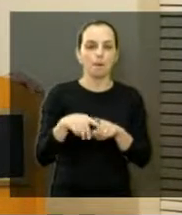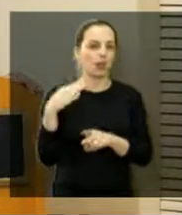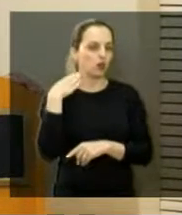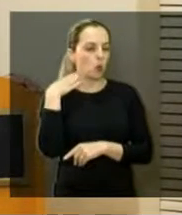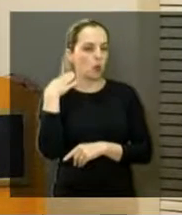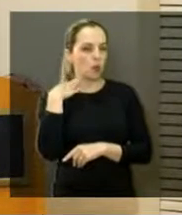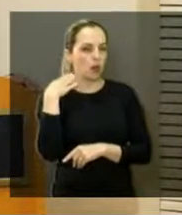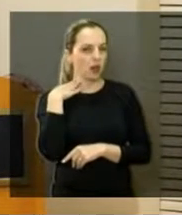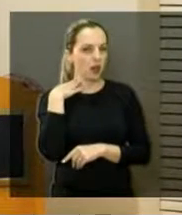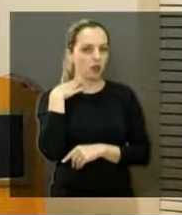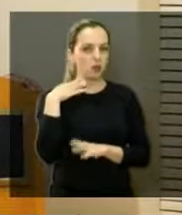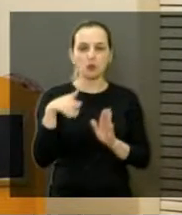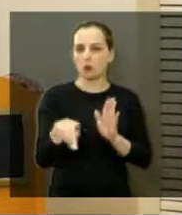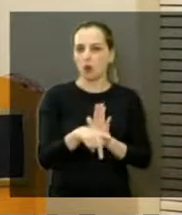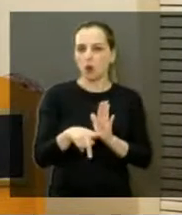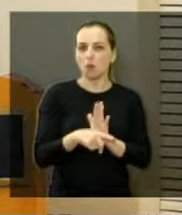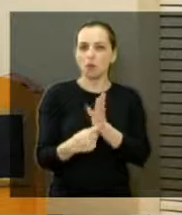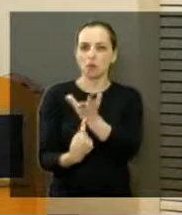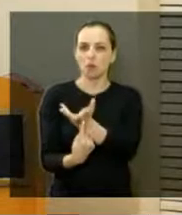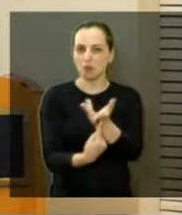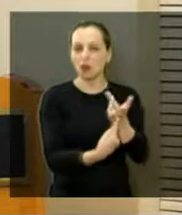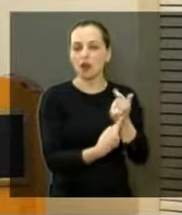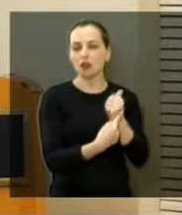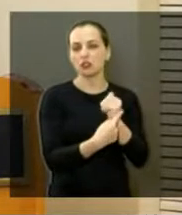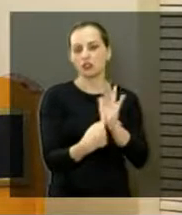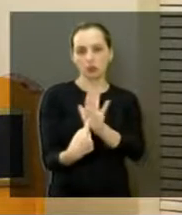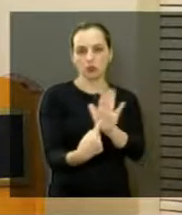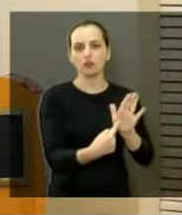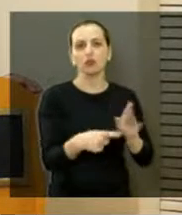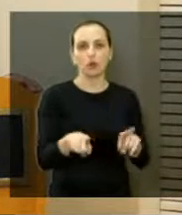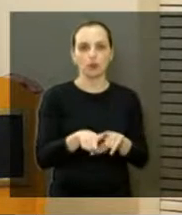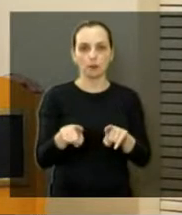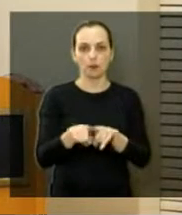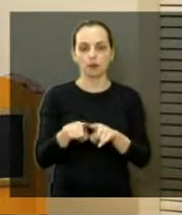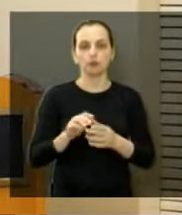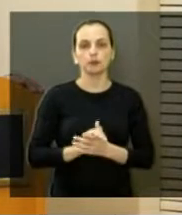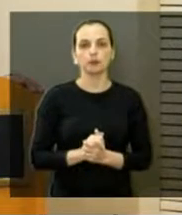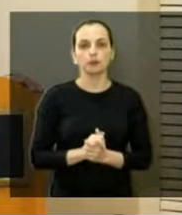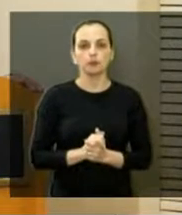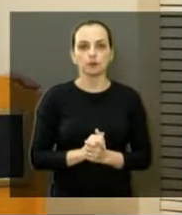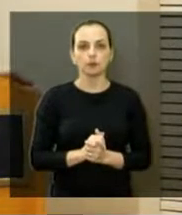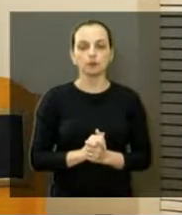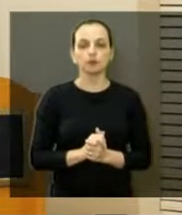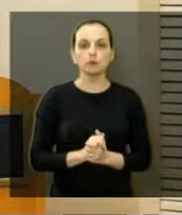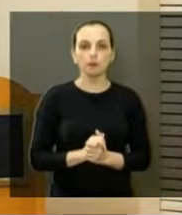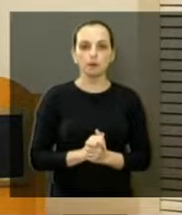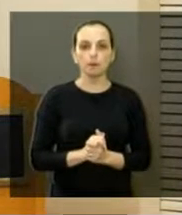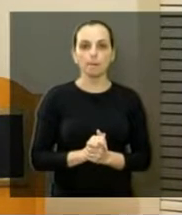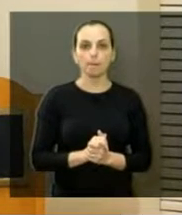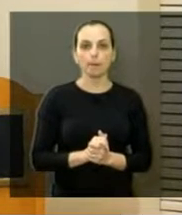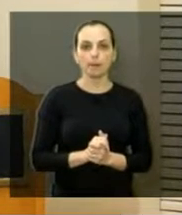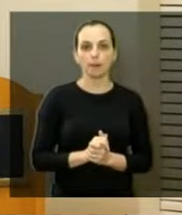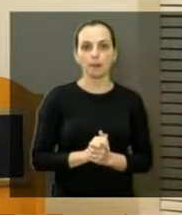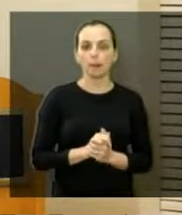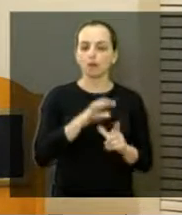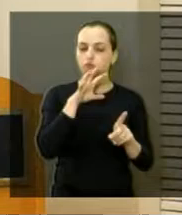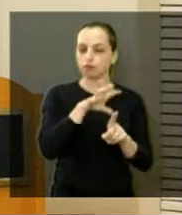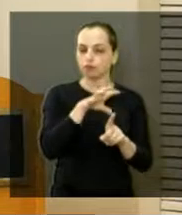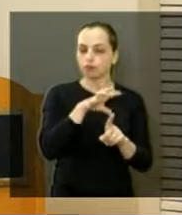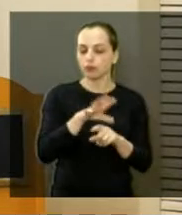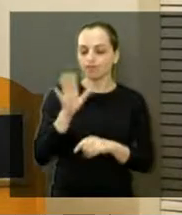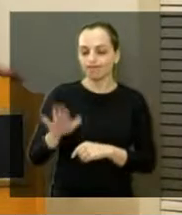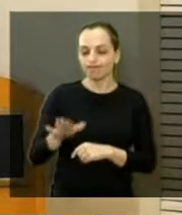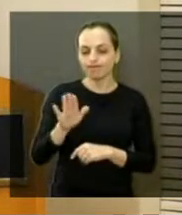reais aí. Aconteceu isso em Porto Alegre também, né? Então, estão atingindo nossas crianças aí,